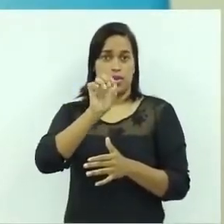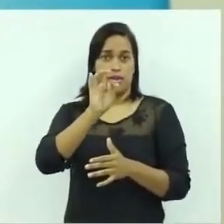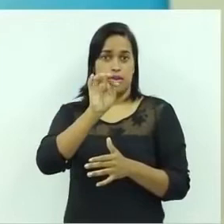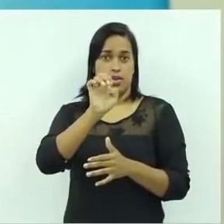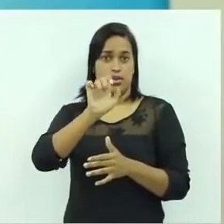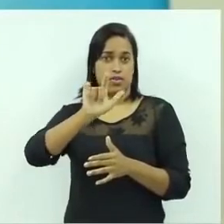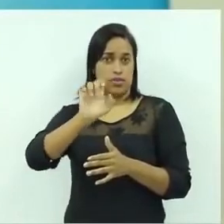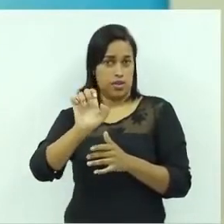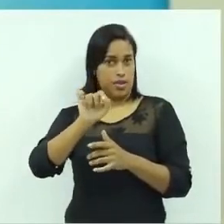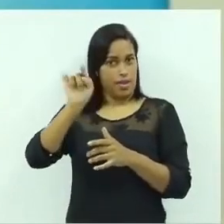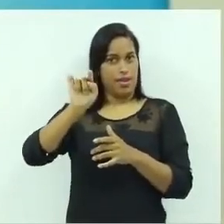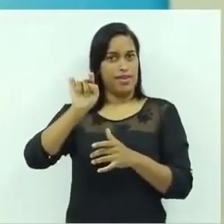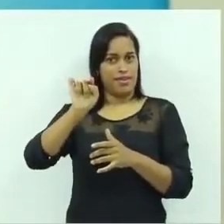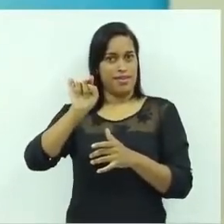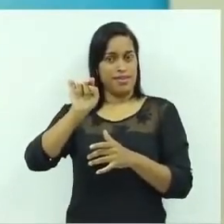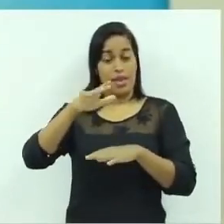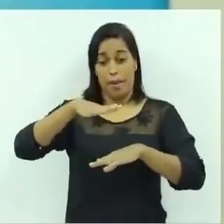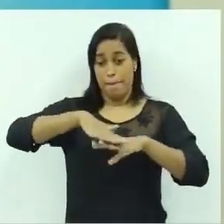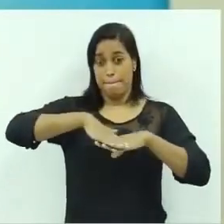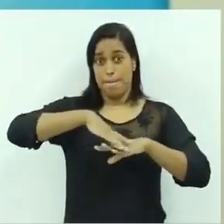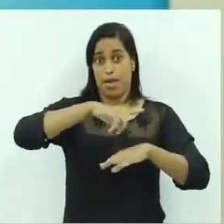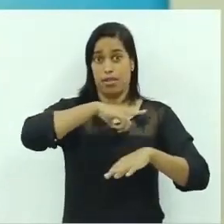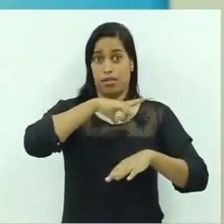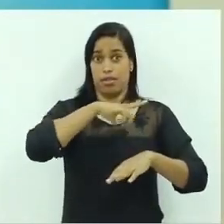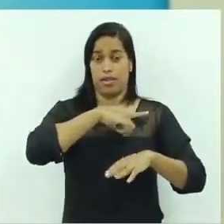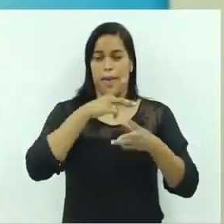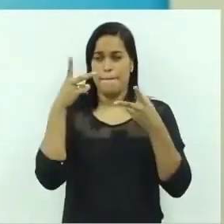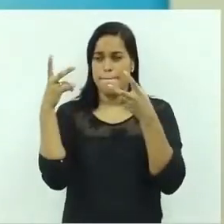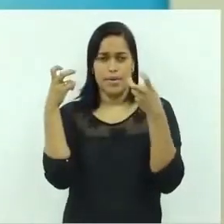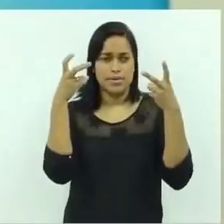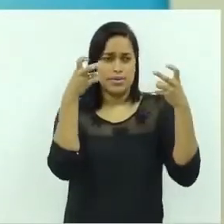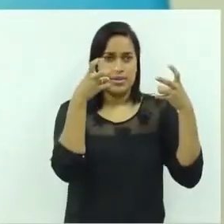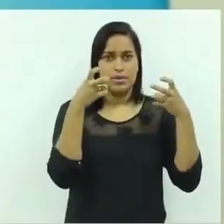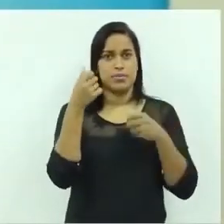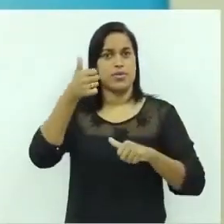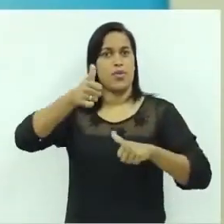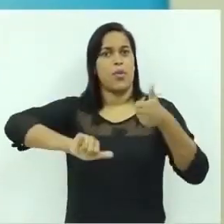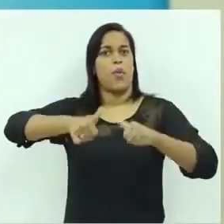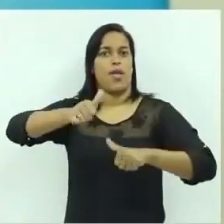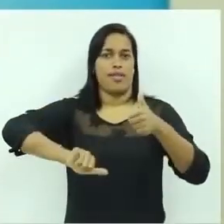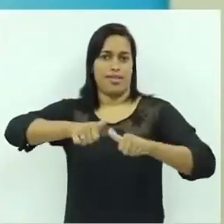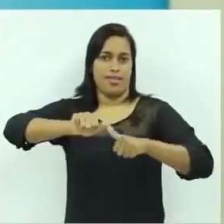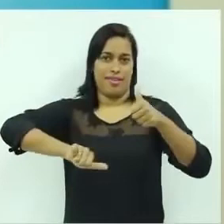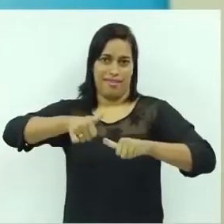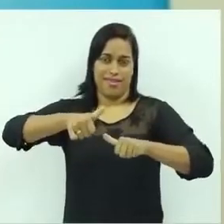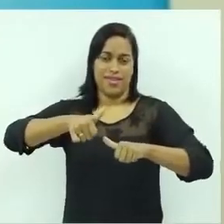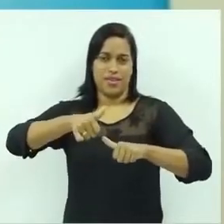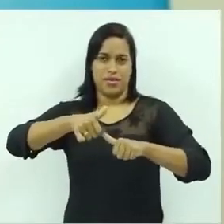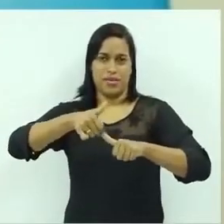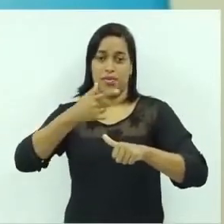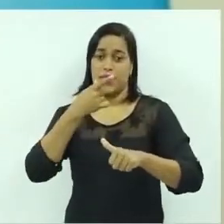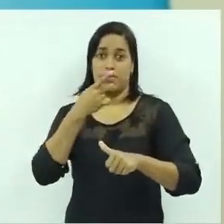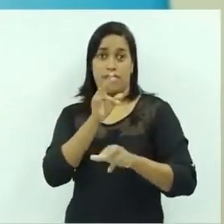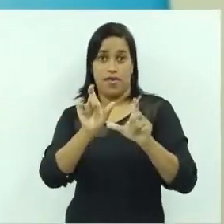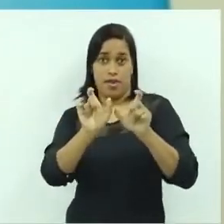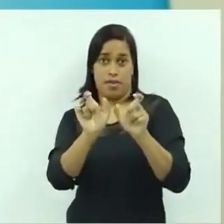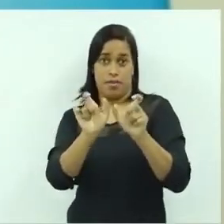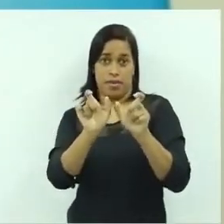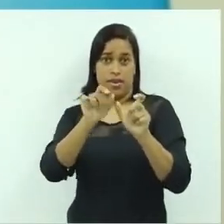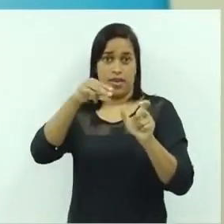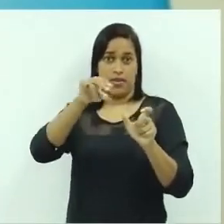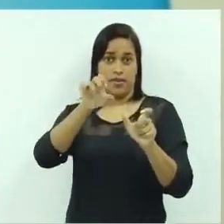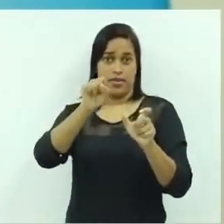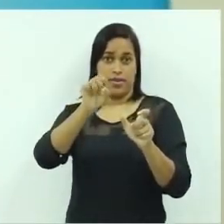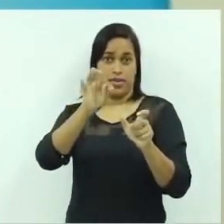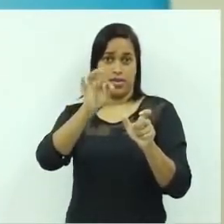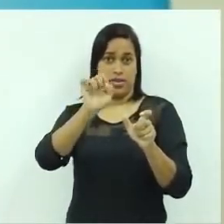Nestlé é a empresa do mundo que mais tem percepção de qualidade. Quando eu falo Nestlé, eu não estou do seu lado, mas eu já